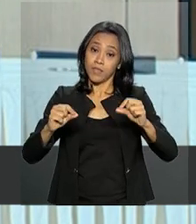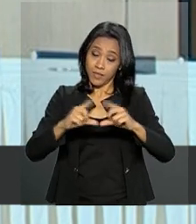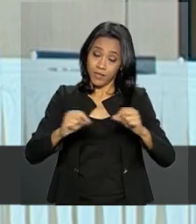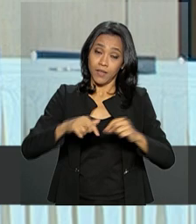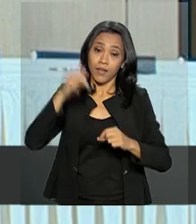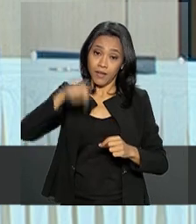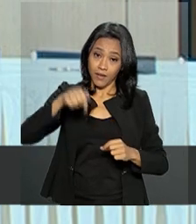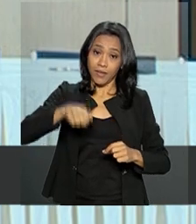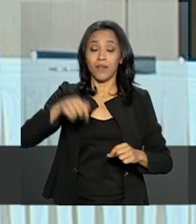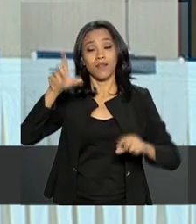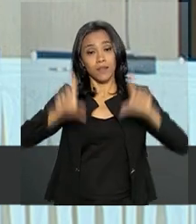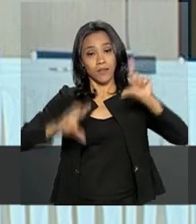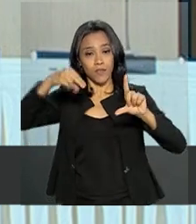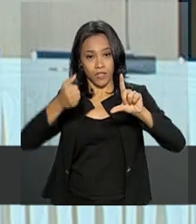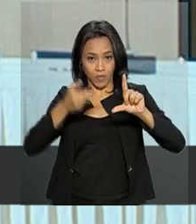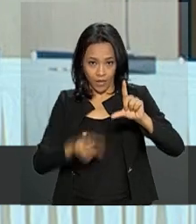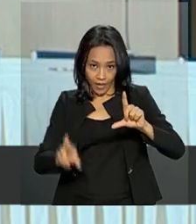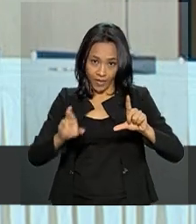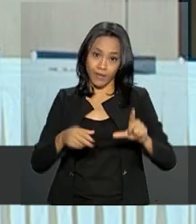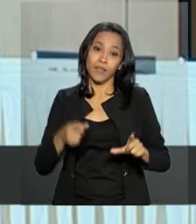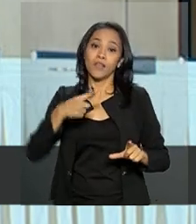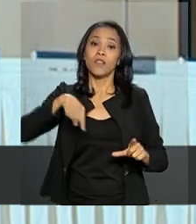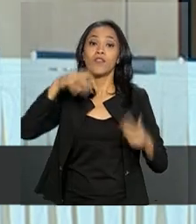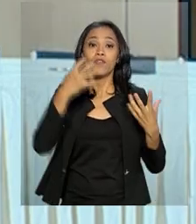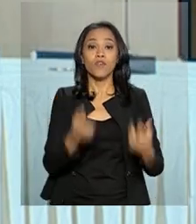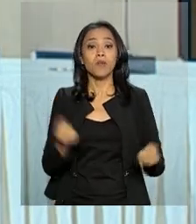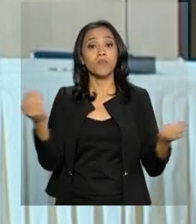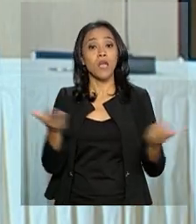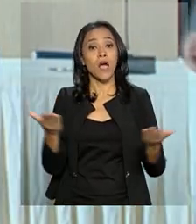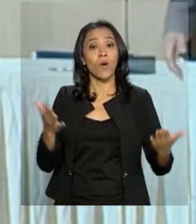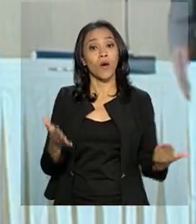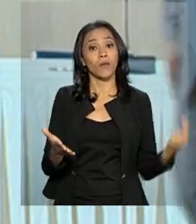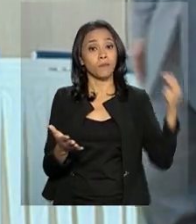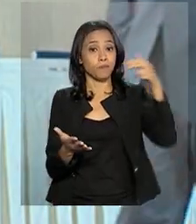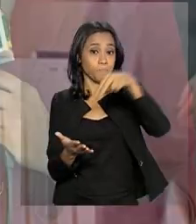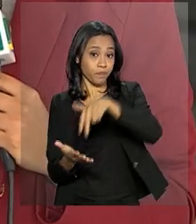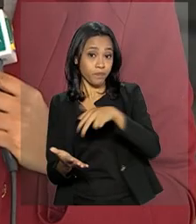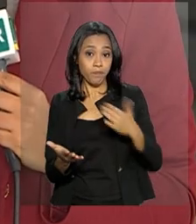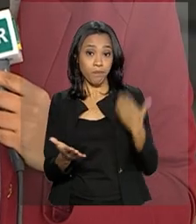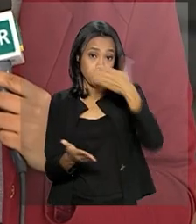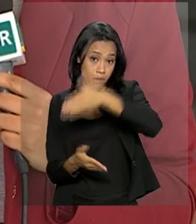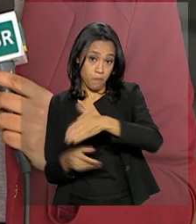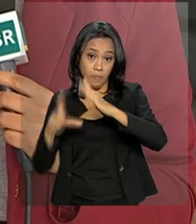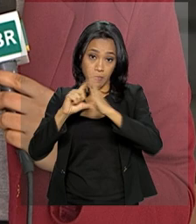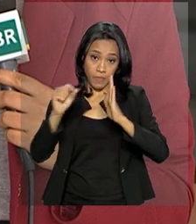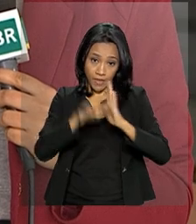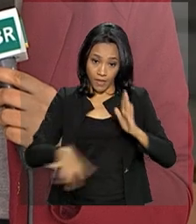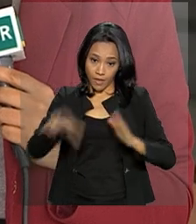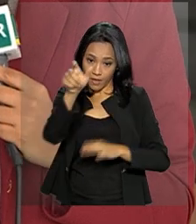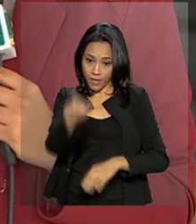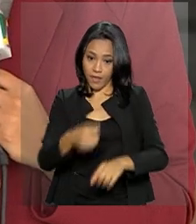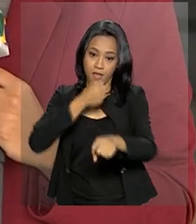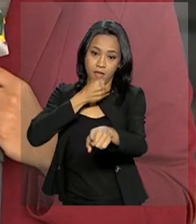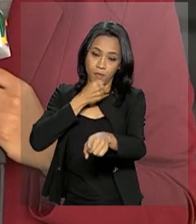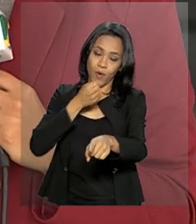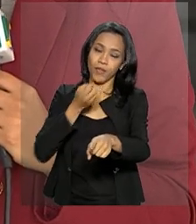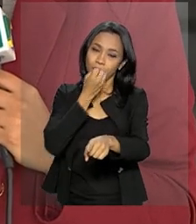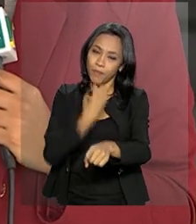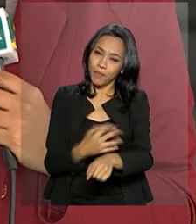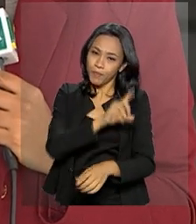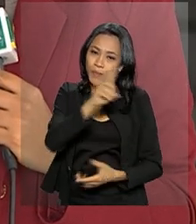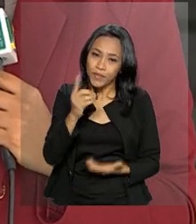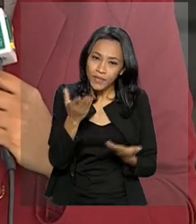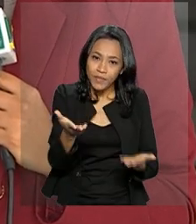da nossa programação, nos nossos boletins. E a gente vai direto agora para o Palácio do Planalto, onde está a repórter Gabriela Noronha. Bom